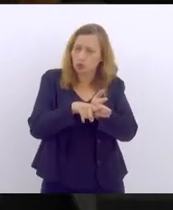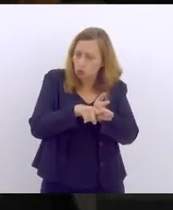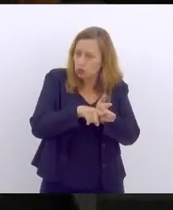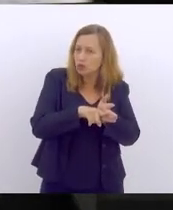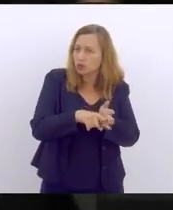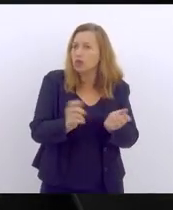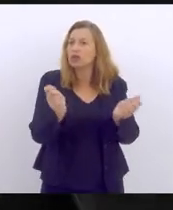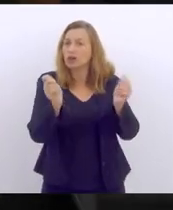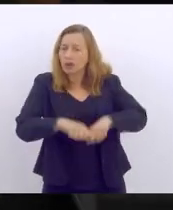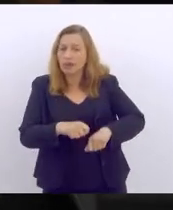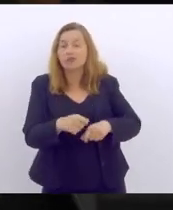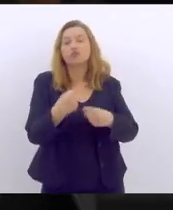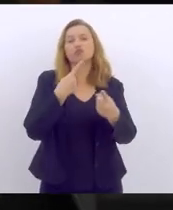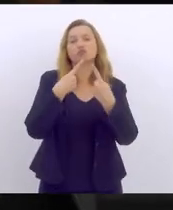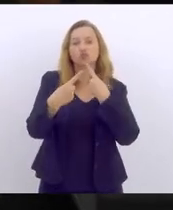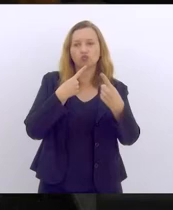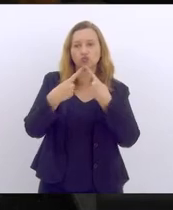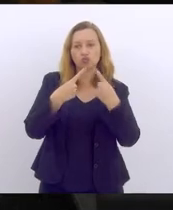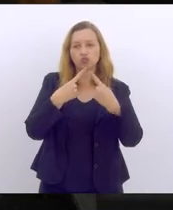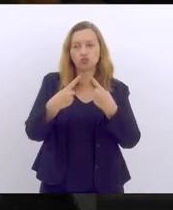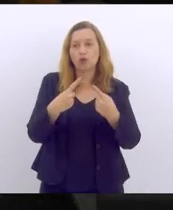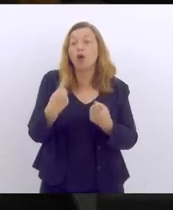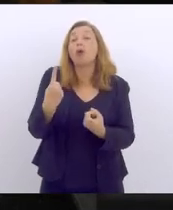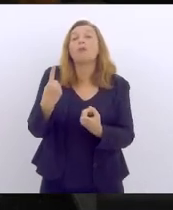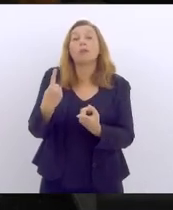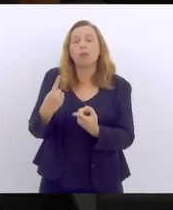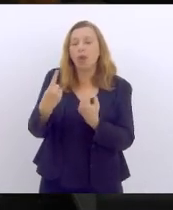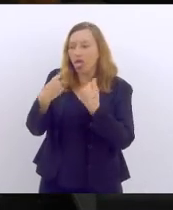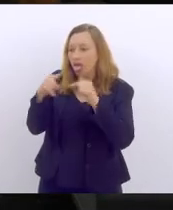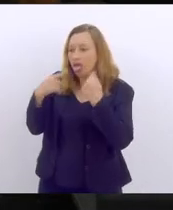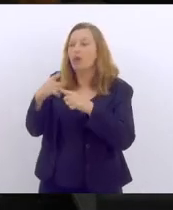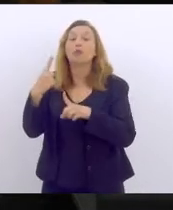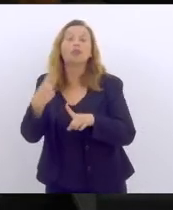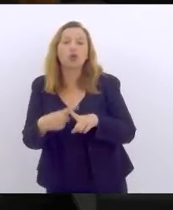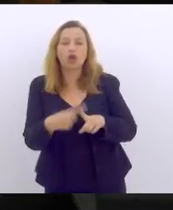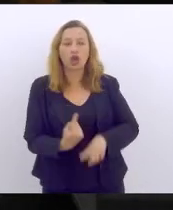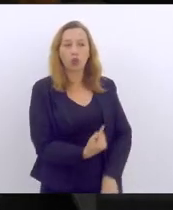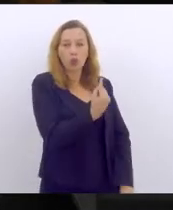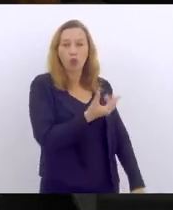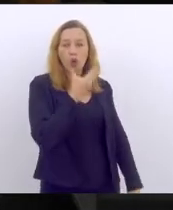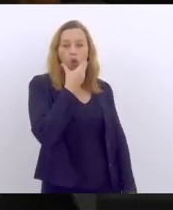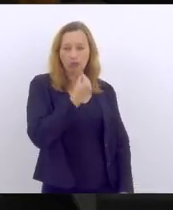sua capacidade de debate e agredida por quê um homem